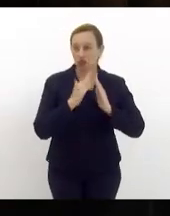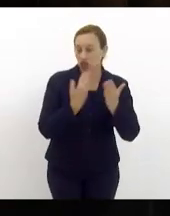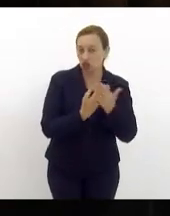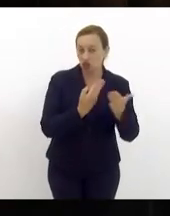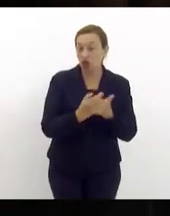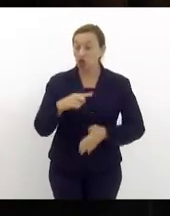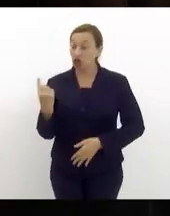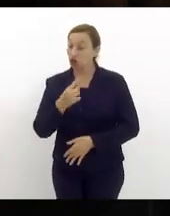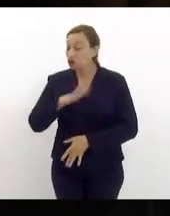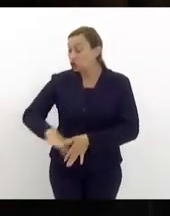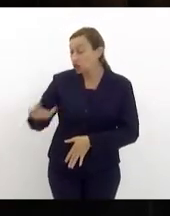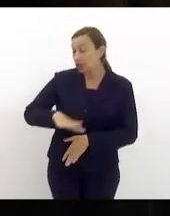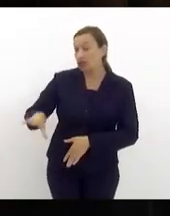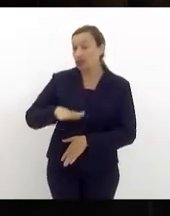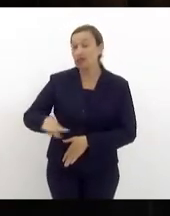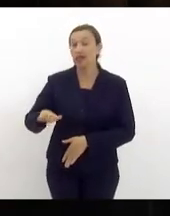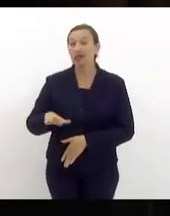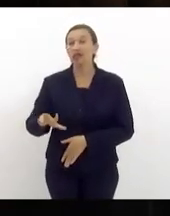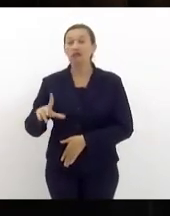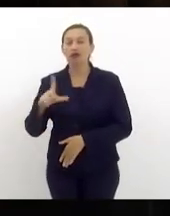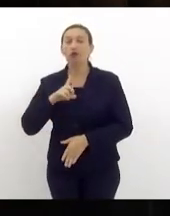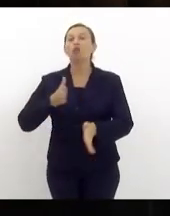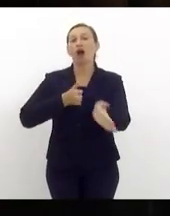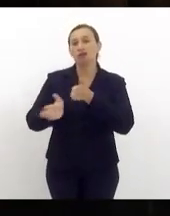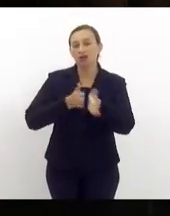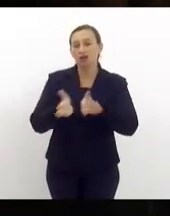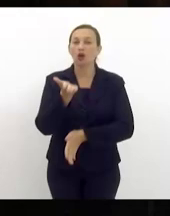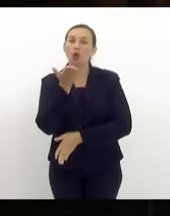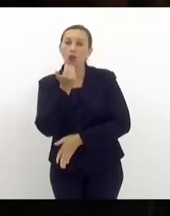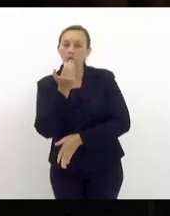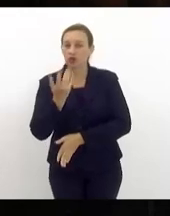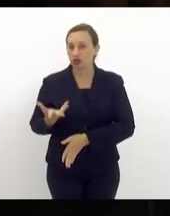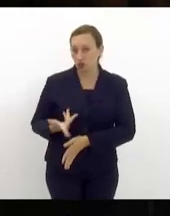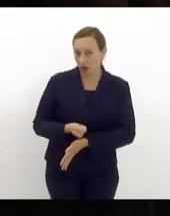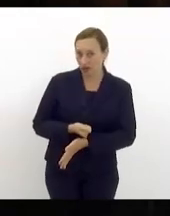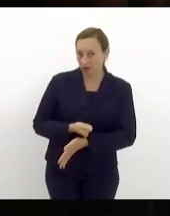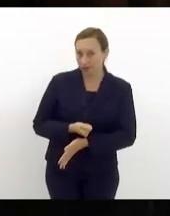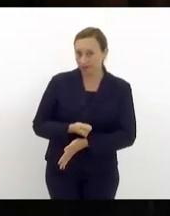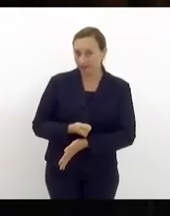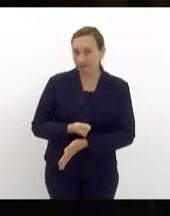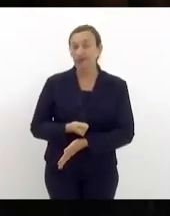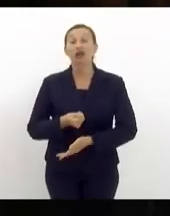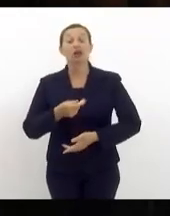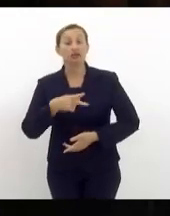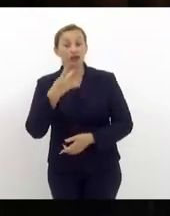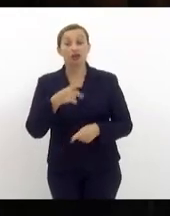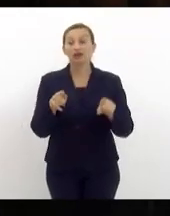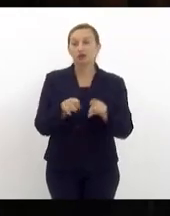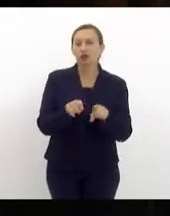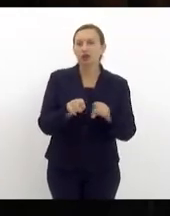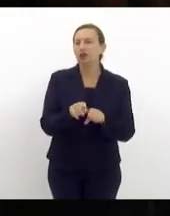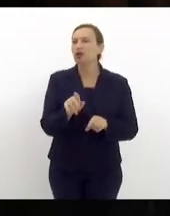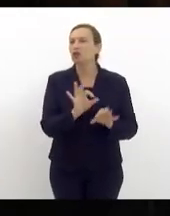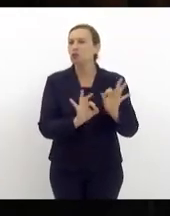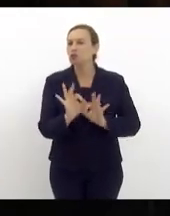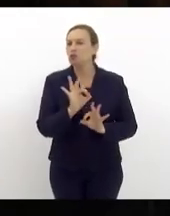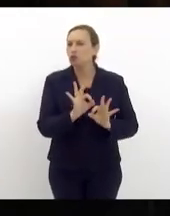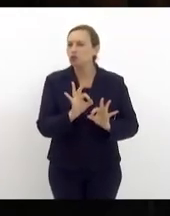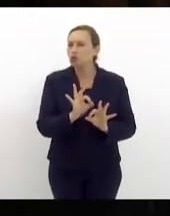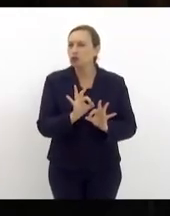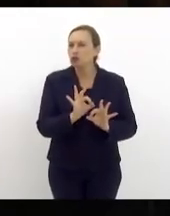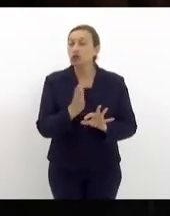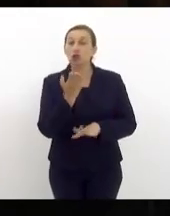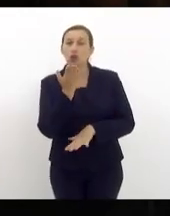nossas crianças estejam tendo acesso à comida de qualidade. E relançando também o programa de aquisição